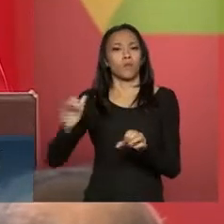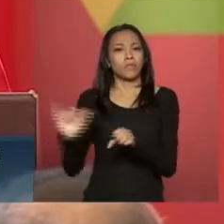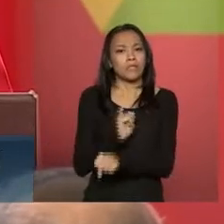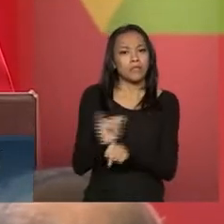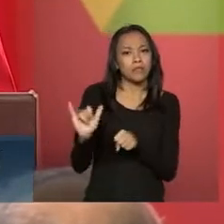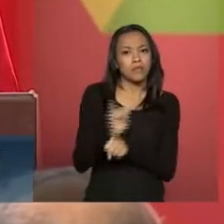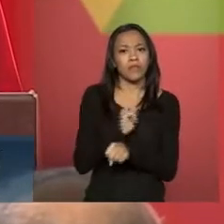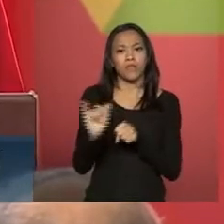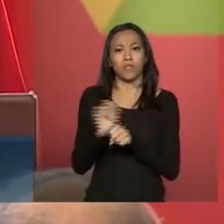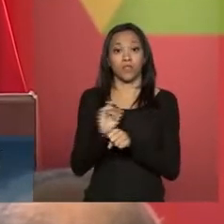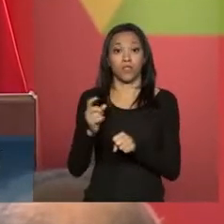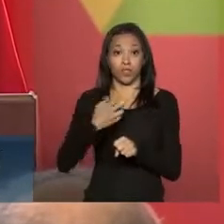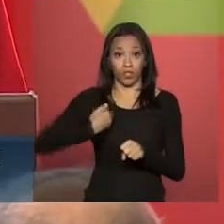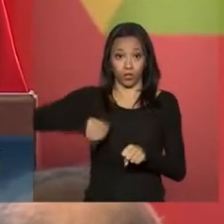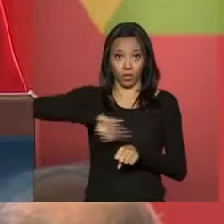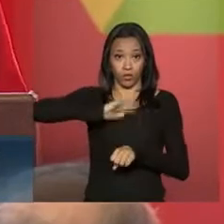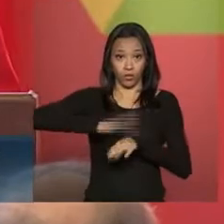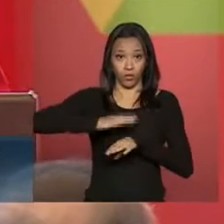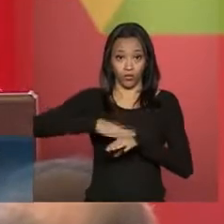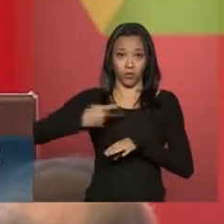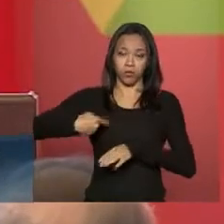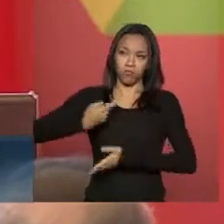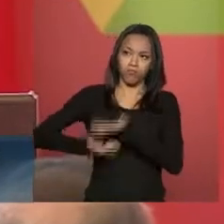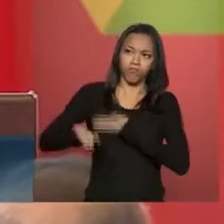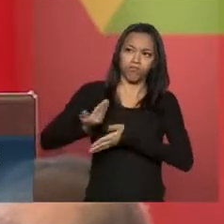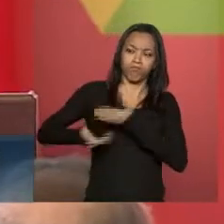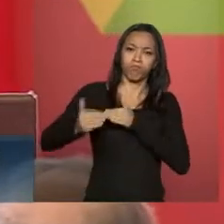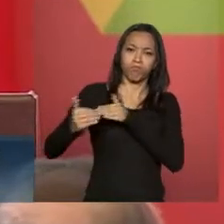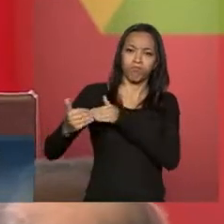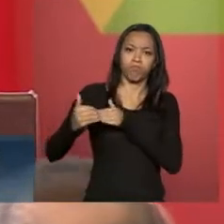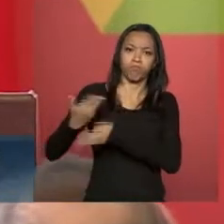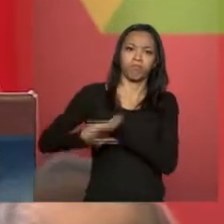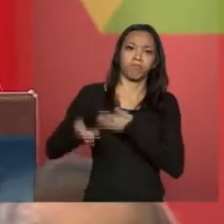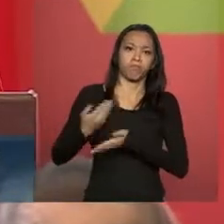a intensidade de nossas relações.